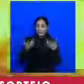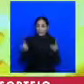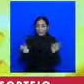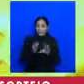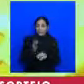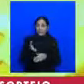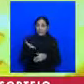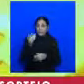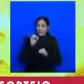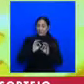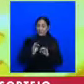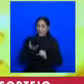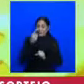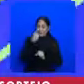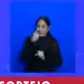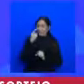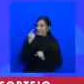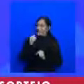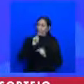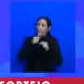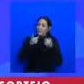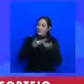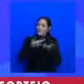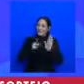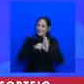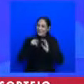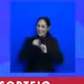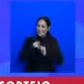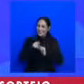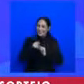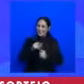8 bolas já posicionadas. Boa sorte para você.